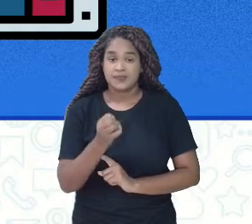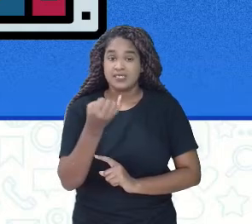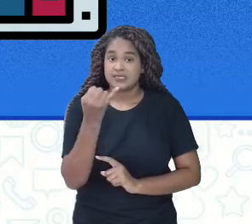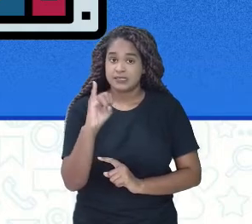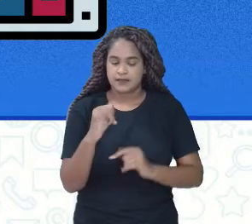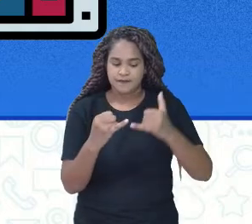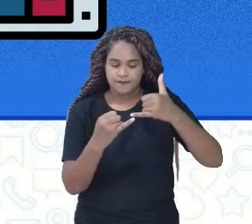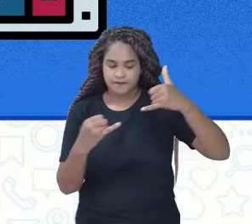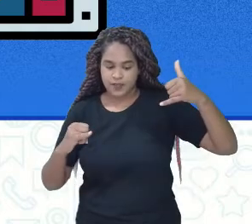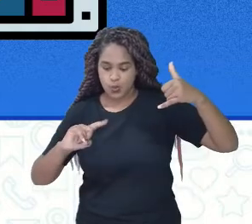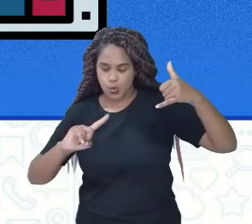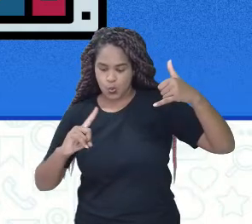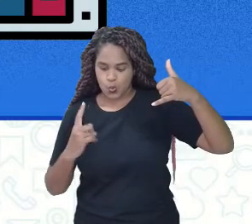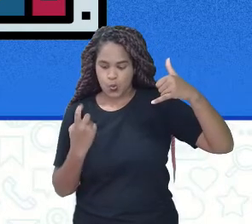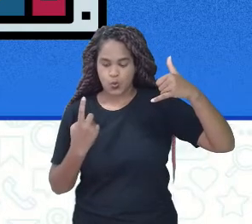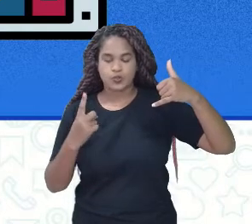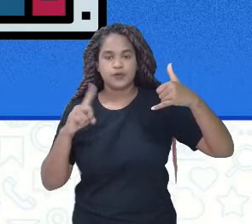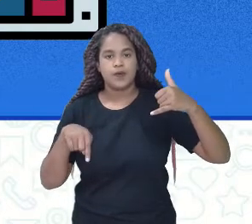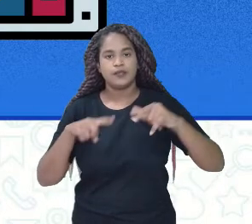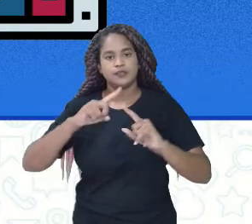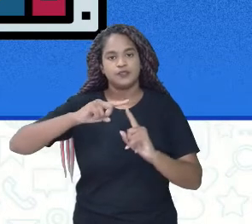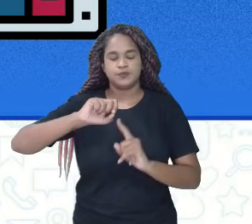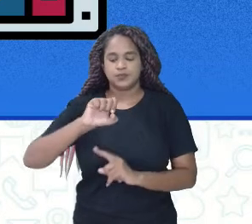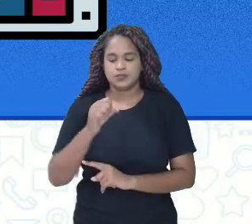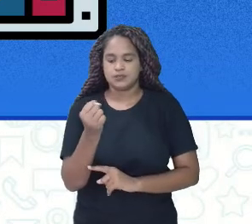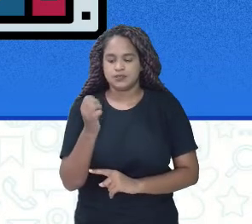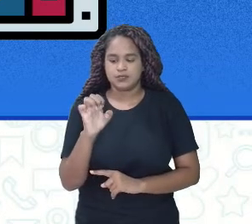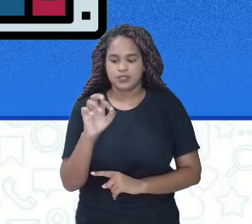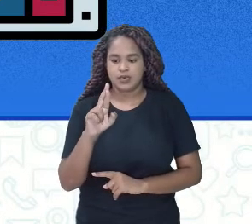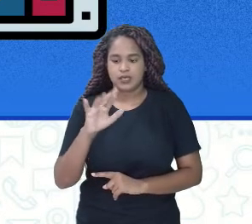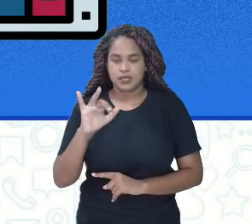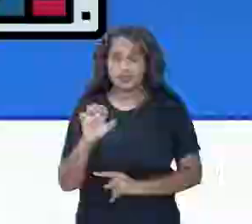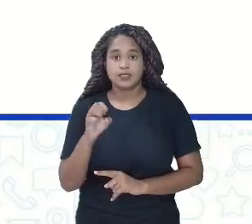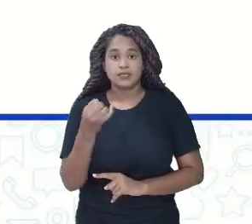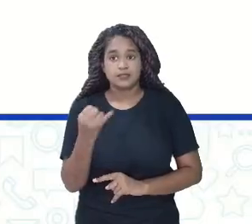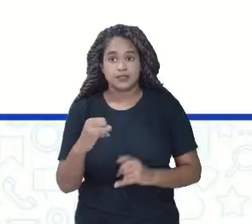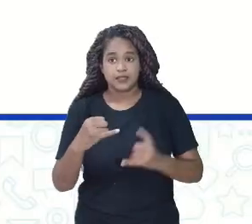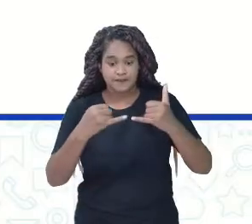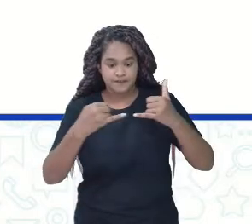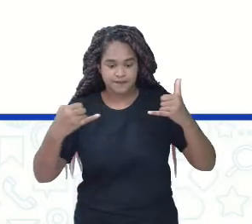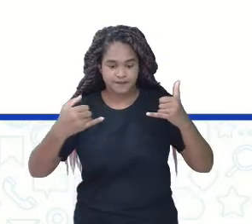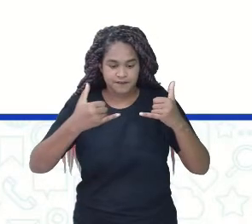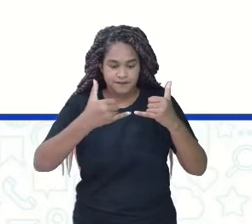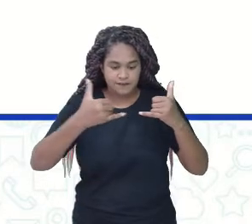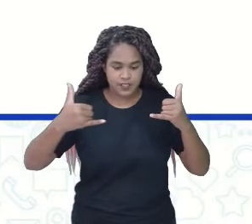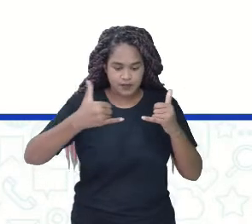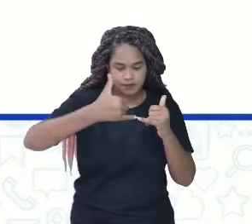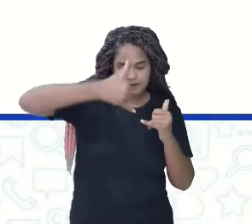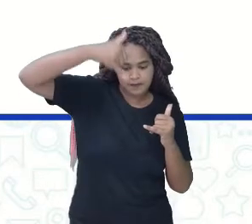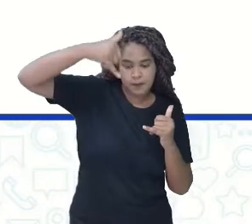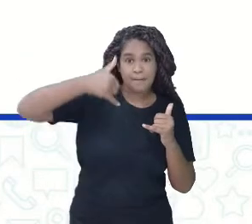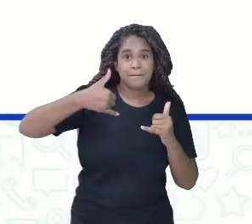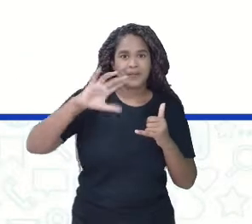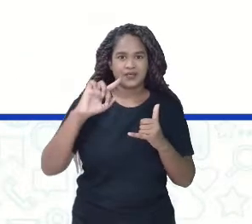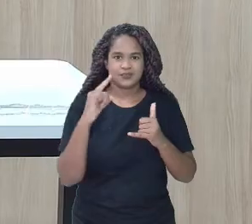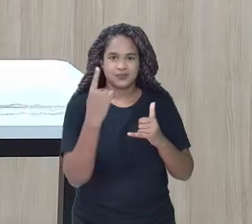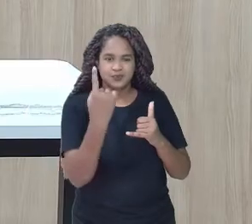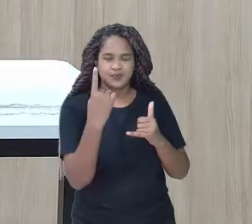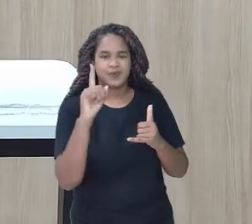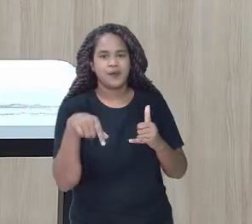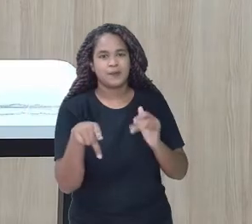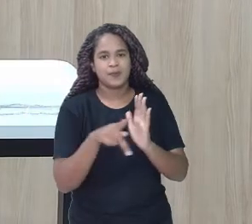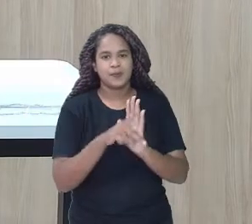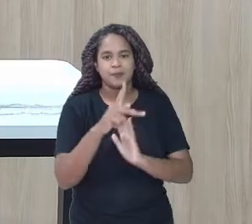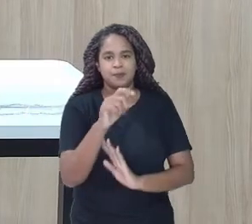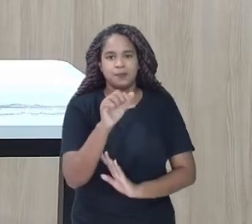no mesmo fio, ele está ligado em série. Se for em mais de um fio, eles estão ligados em paralelos.